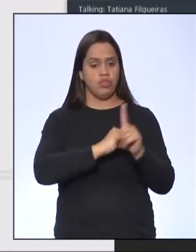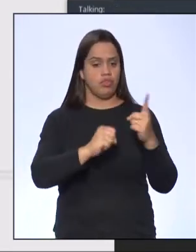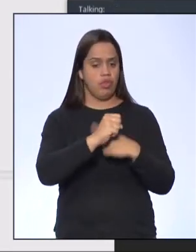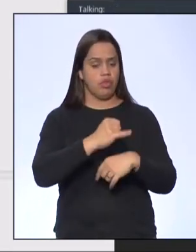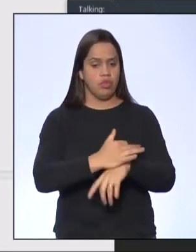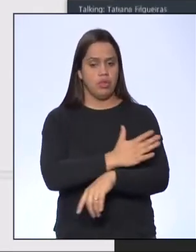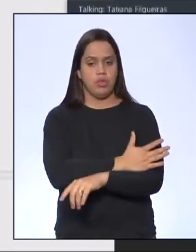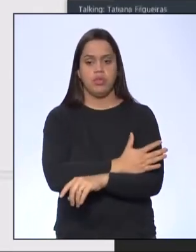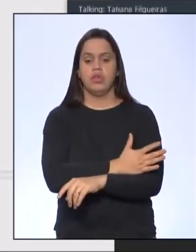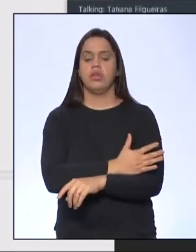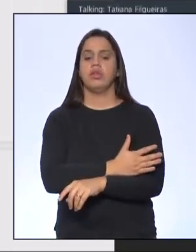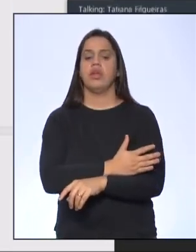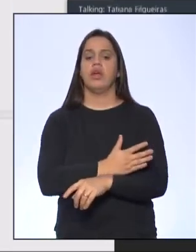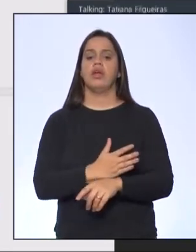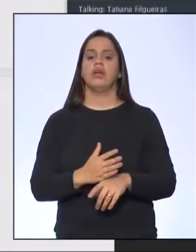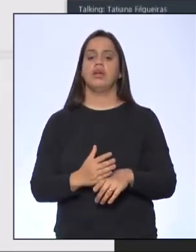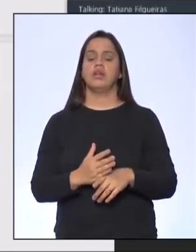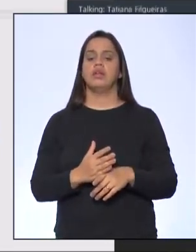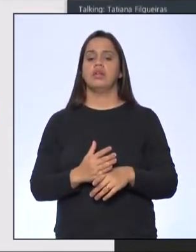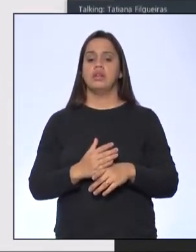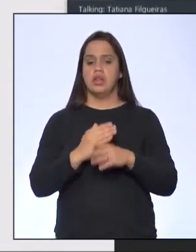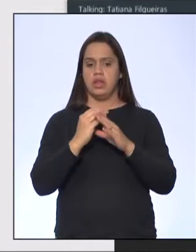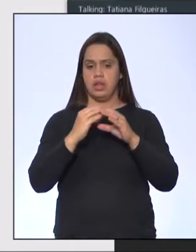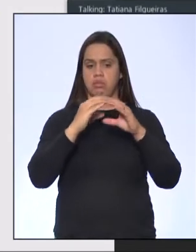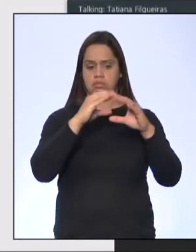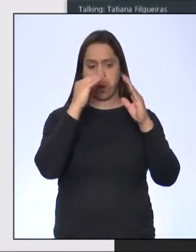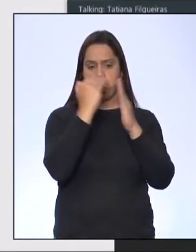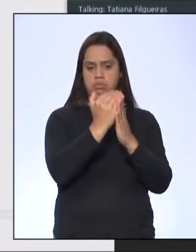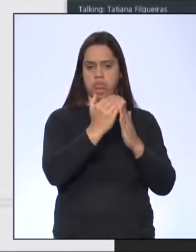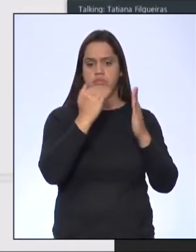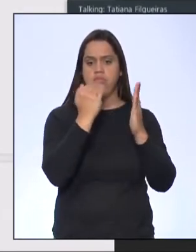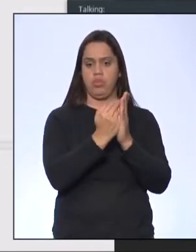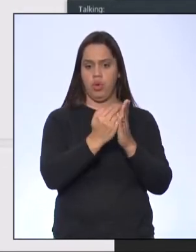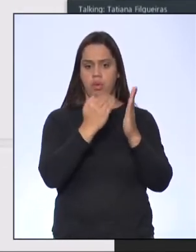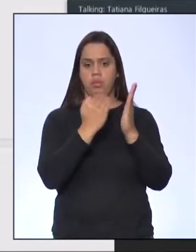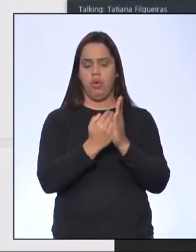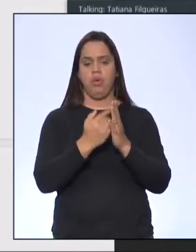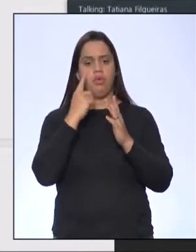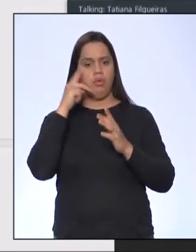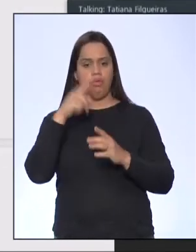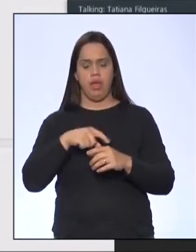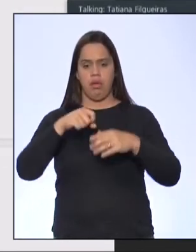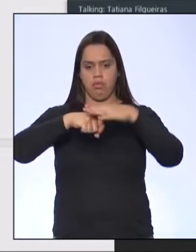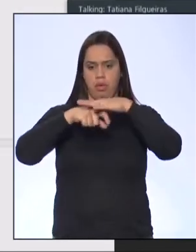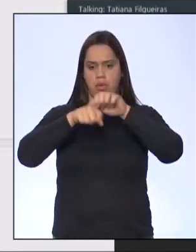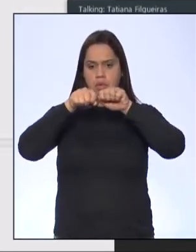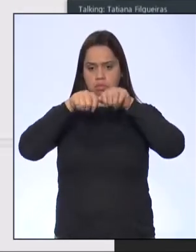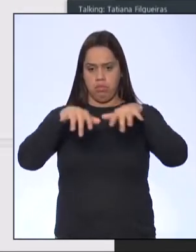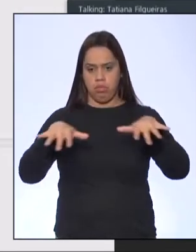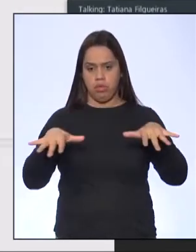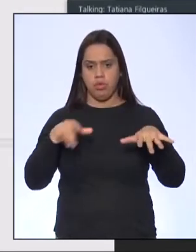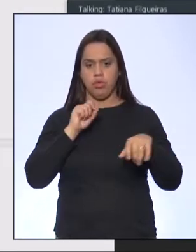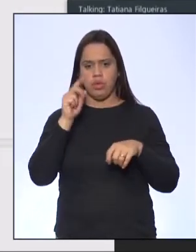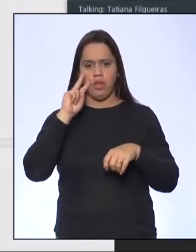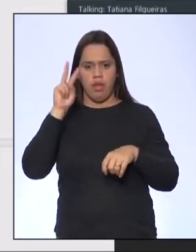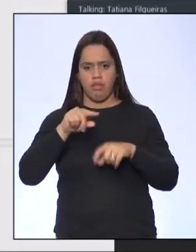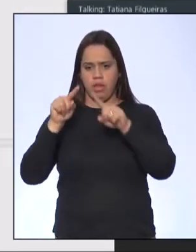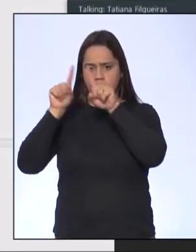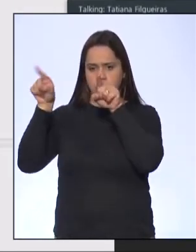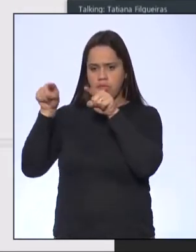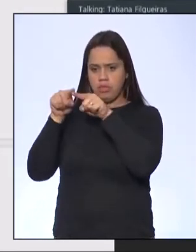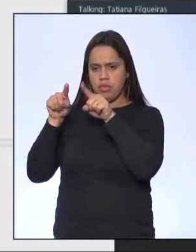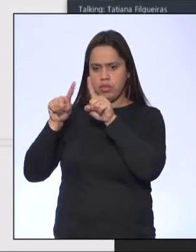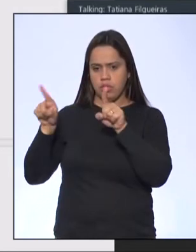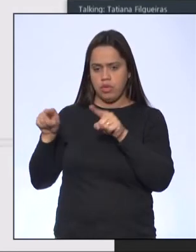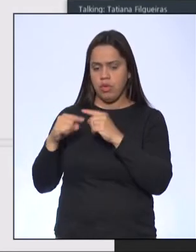socioemocionais em blocos, né? Esses outros retangulinhos coloridos que vocês enxergam aí